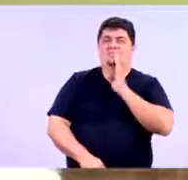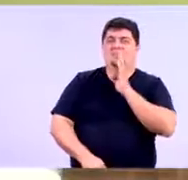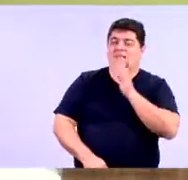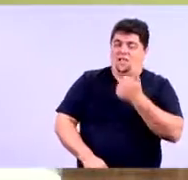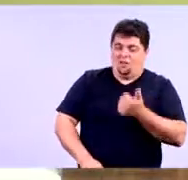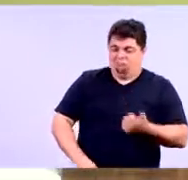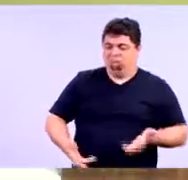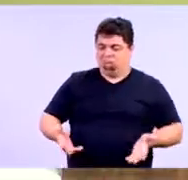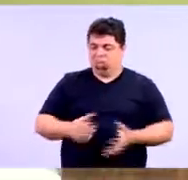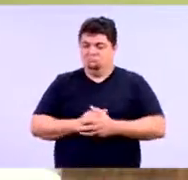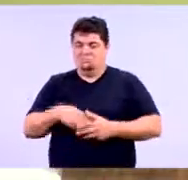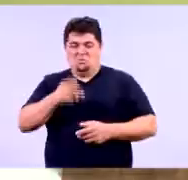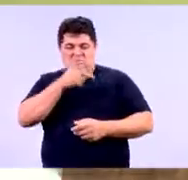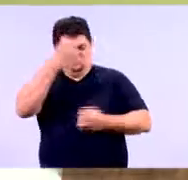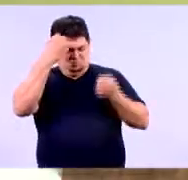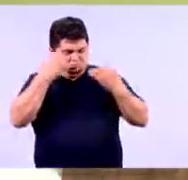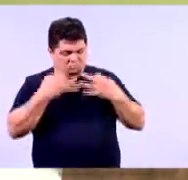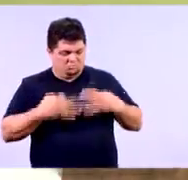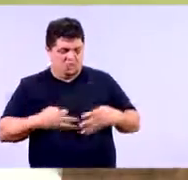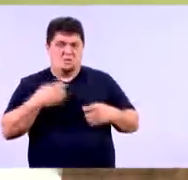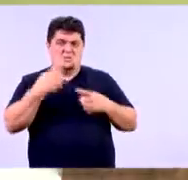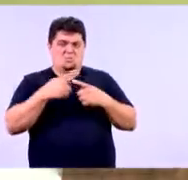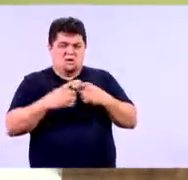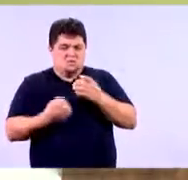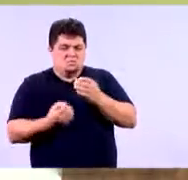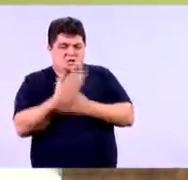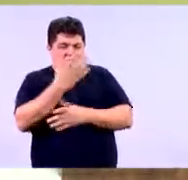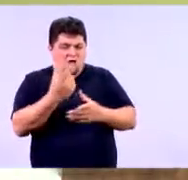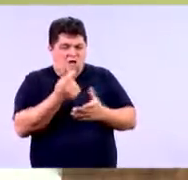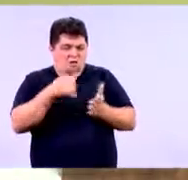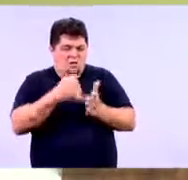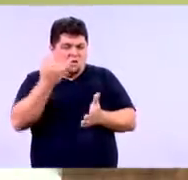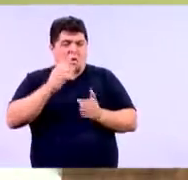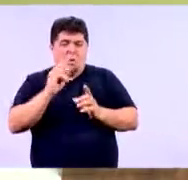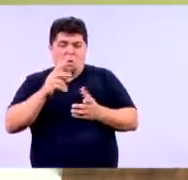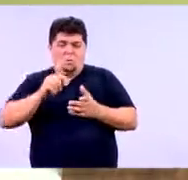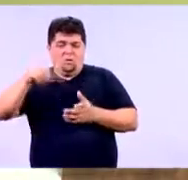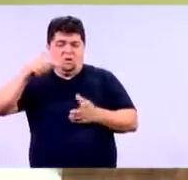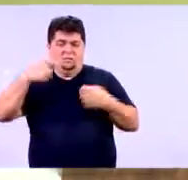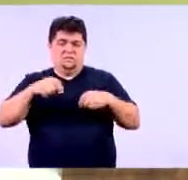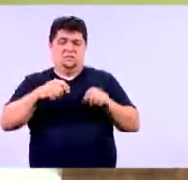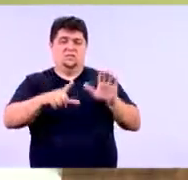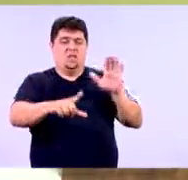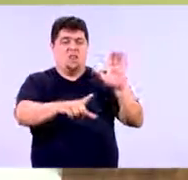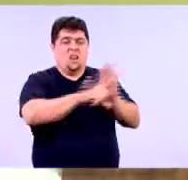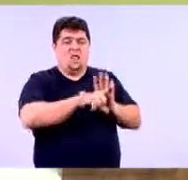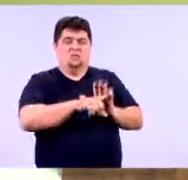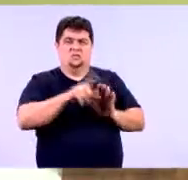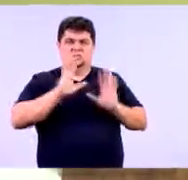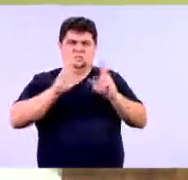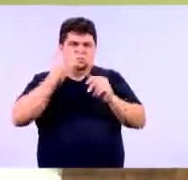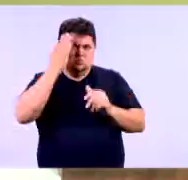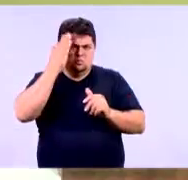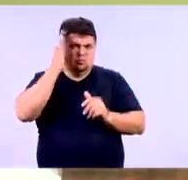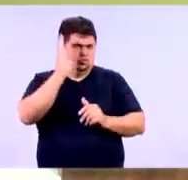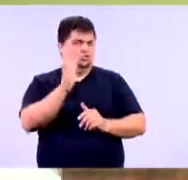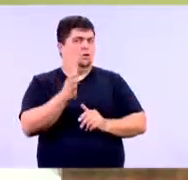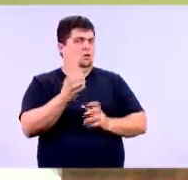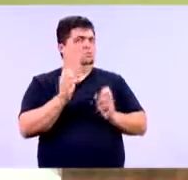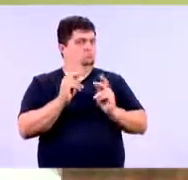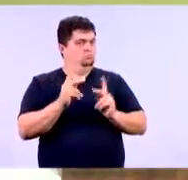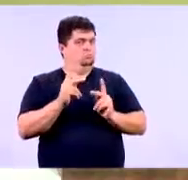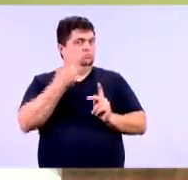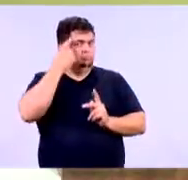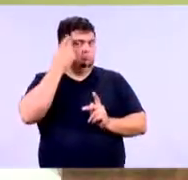professor explicou que para criar um tributo ou para aumentar, precisa de lei. Beleza, acho que isso todos nós já